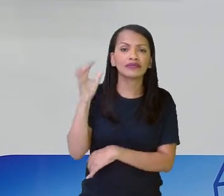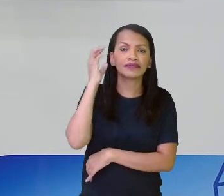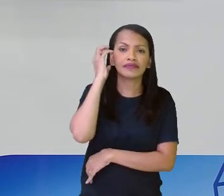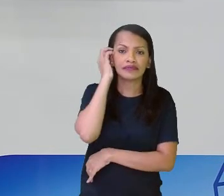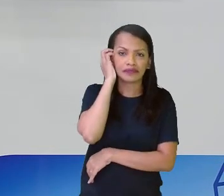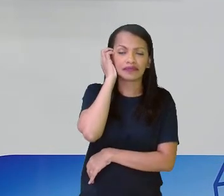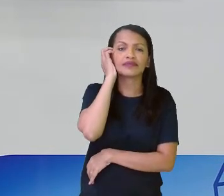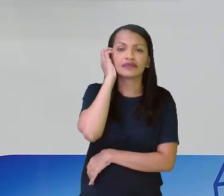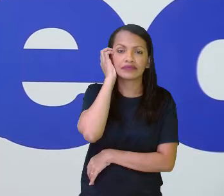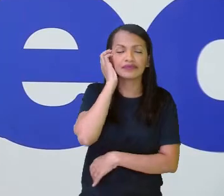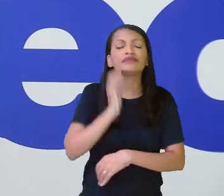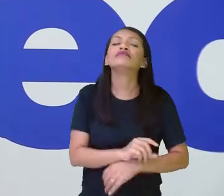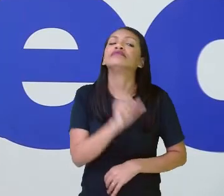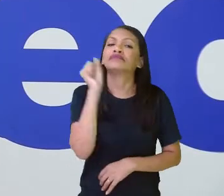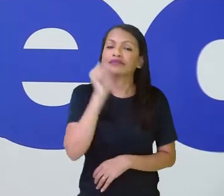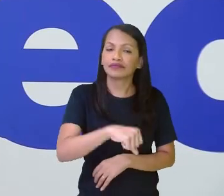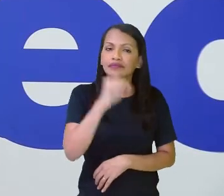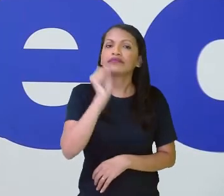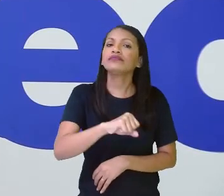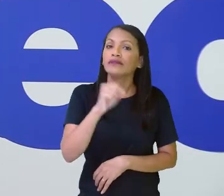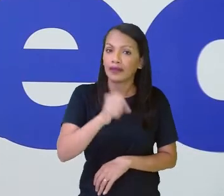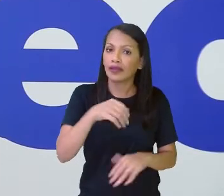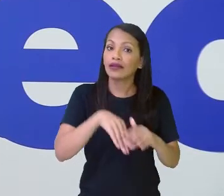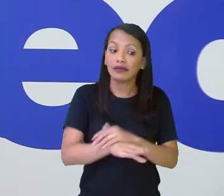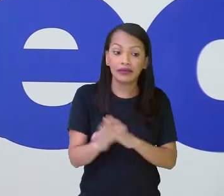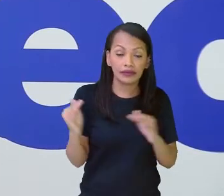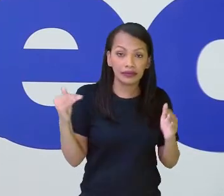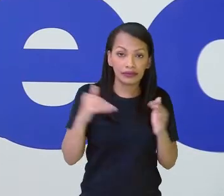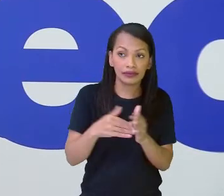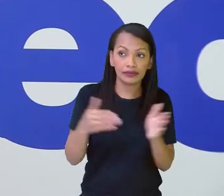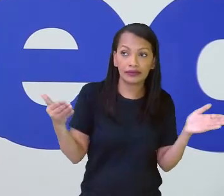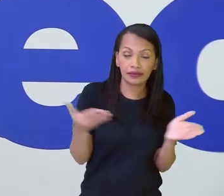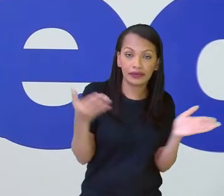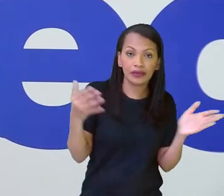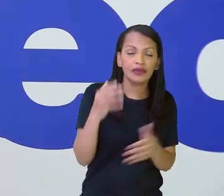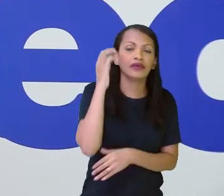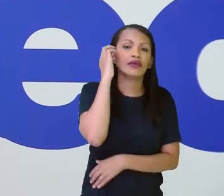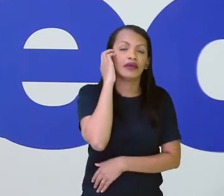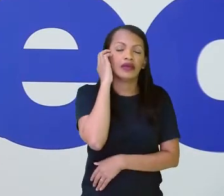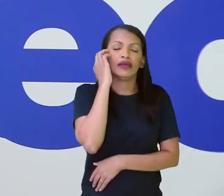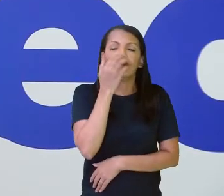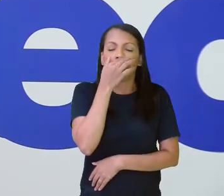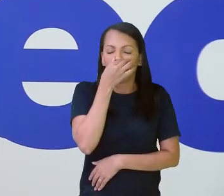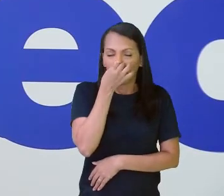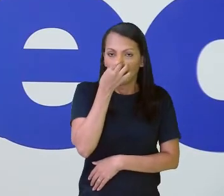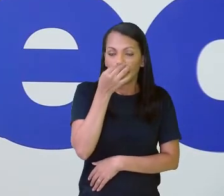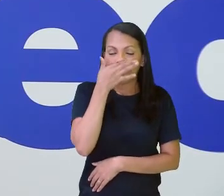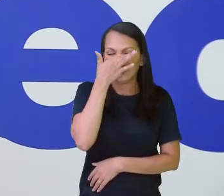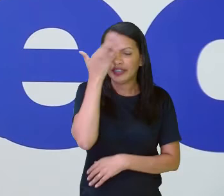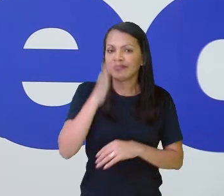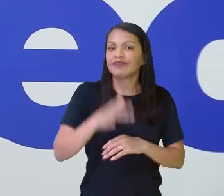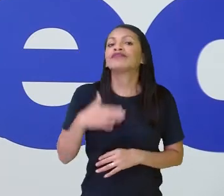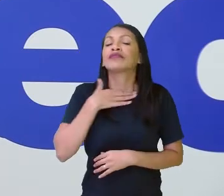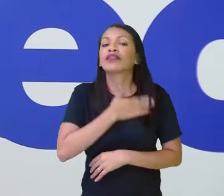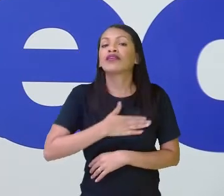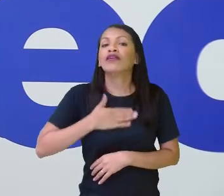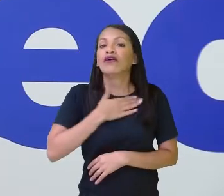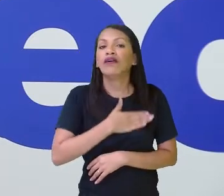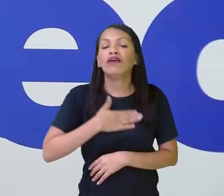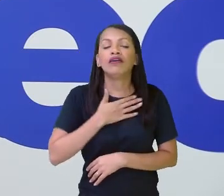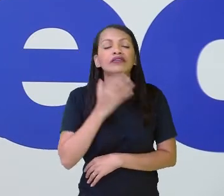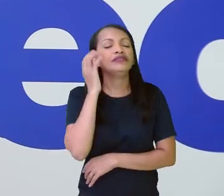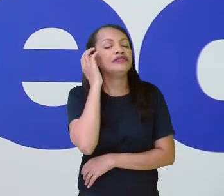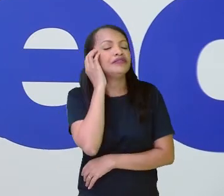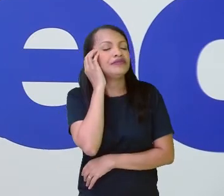o de pilha? Sim, sim, bem comum, na verdade, até hoje. Até hoje, lá o pessoal gosta de ouvir o rádio todos os dias de